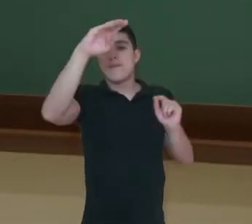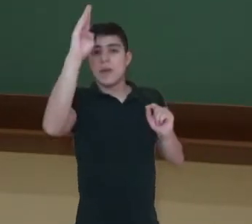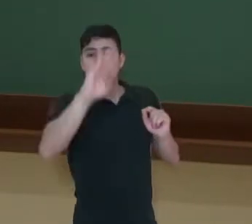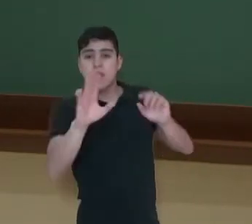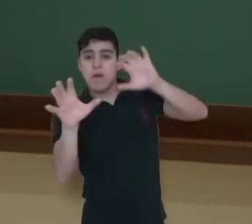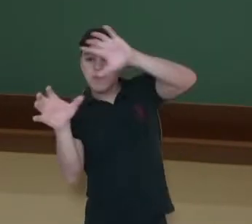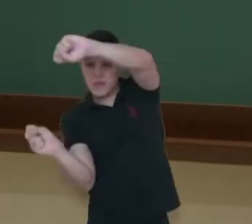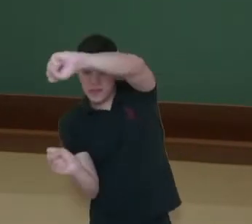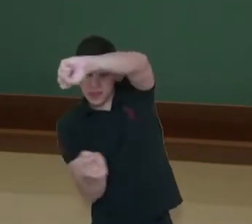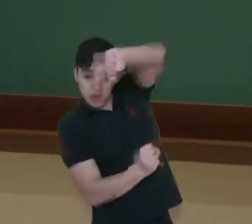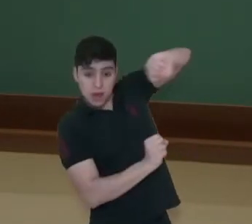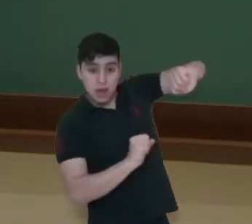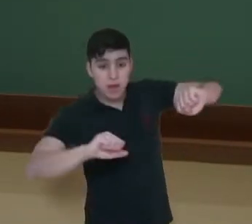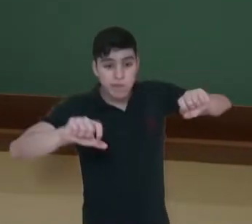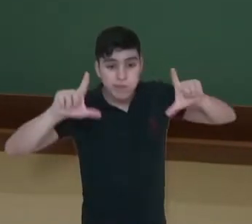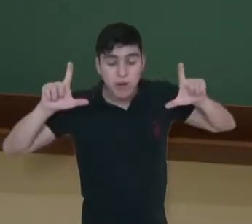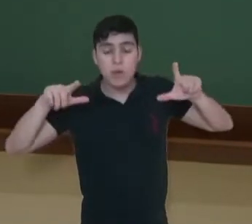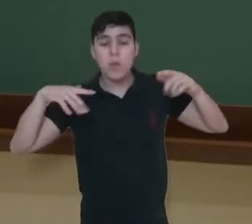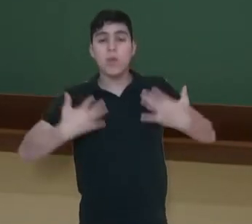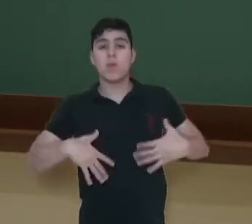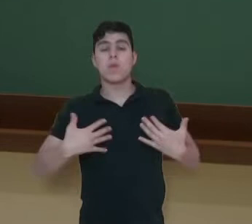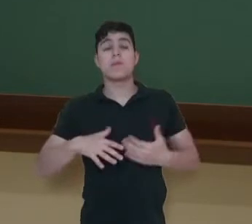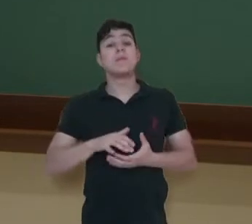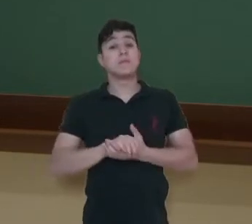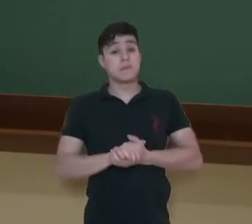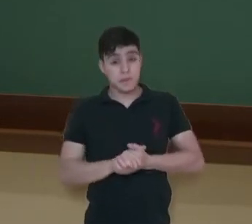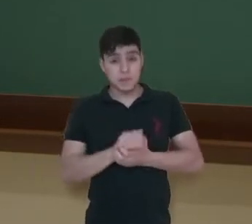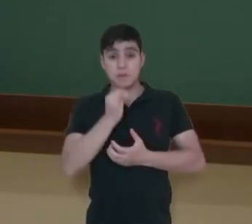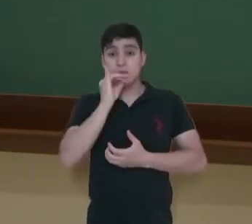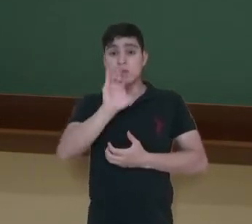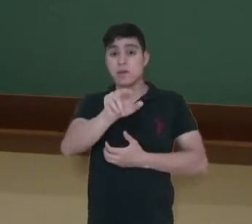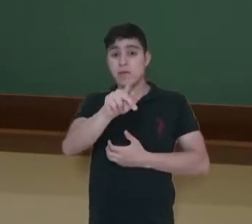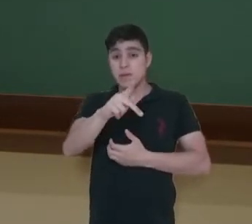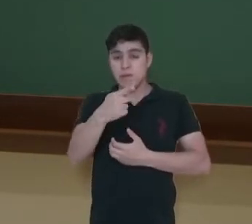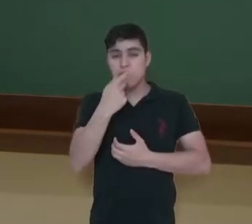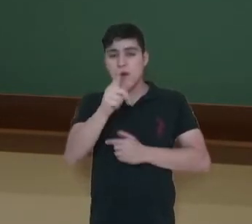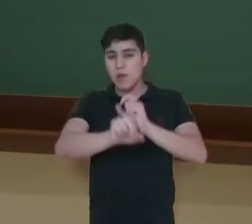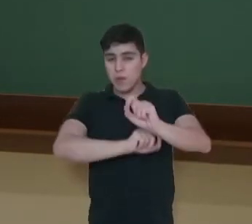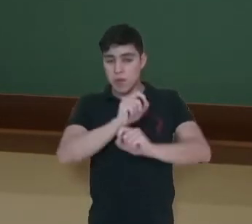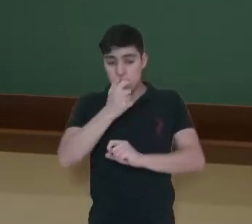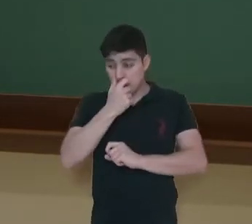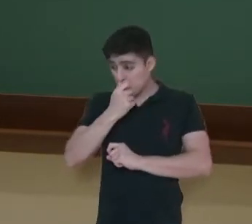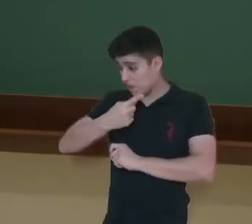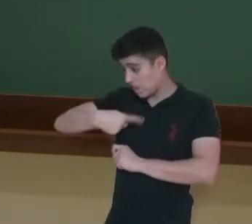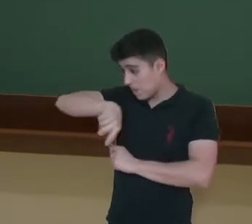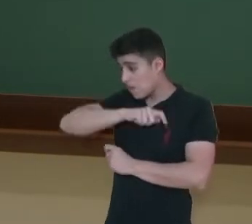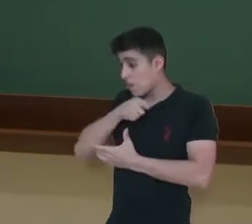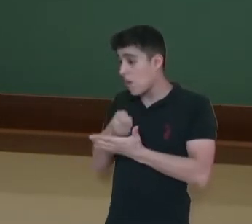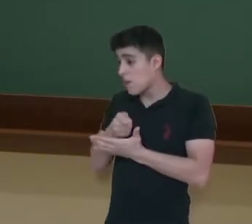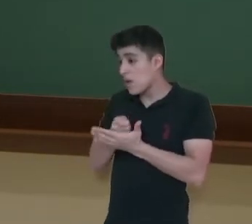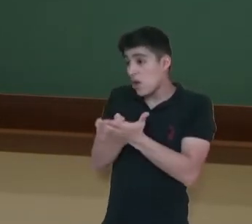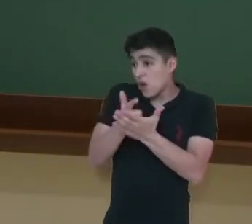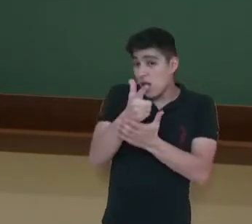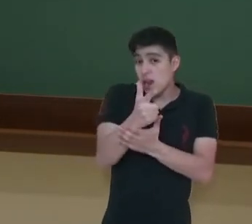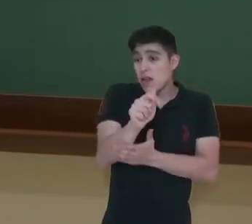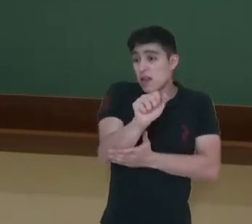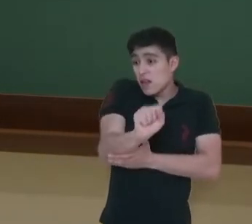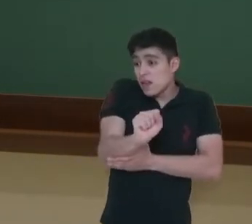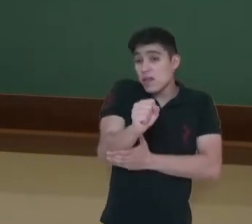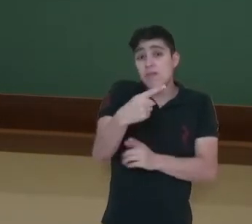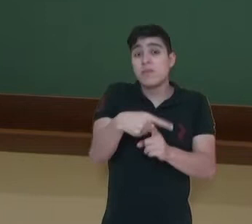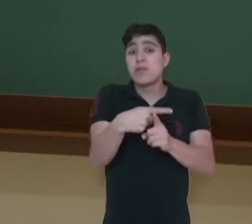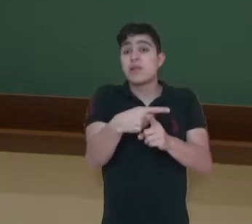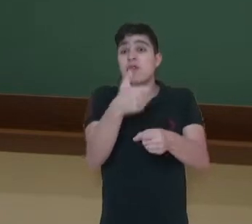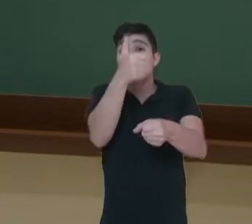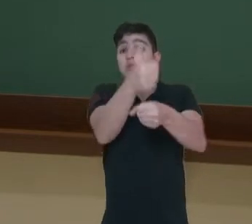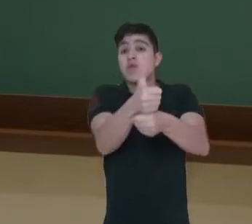exemplo, numa letra de rap, você vai ouvir ali que eles estão falando assim: nós somos obrigados a comprar o gás porque o dono do morro manda a